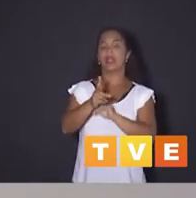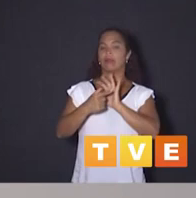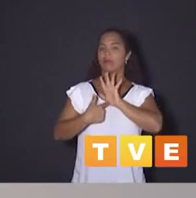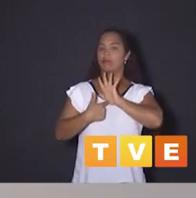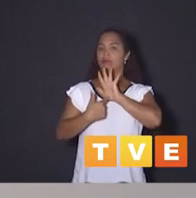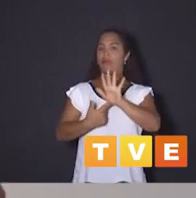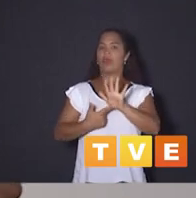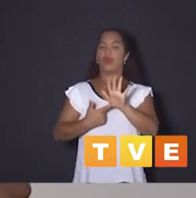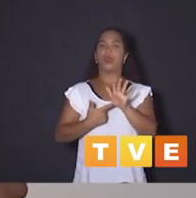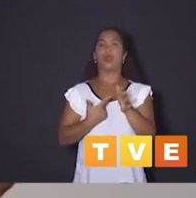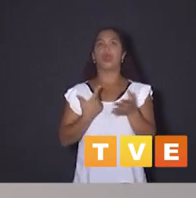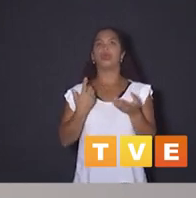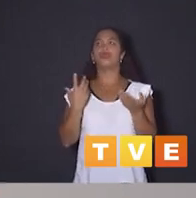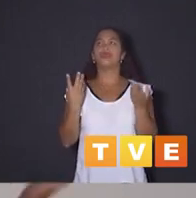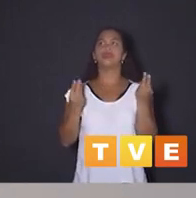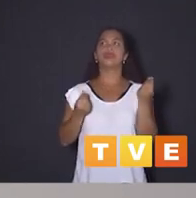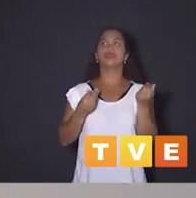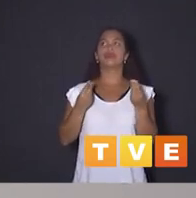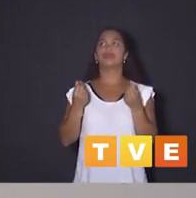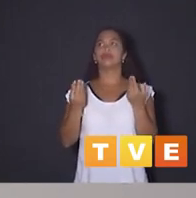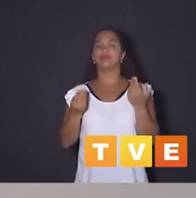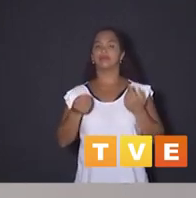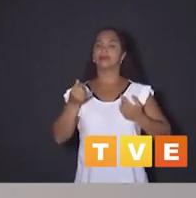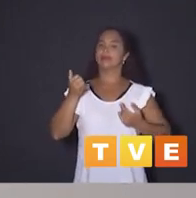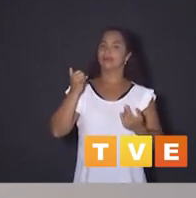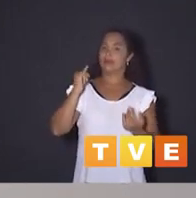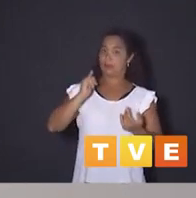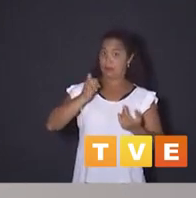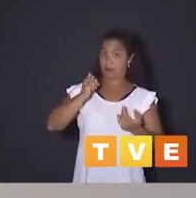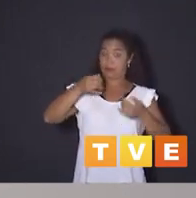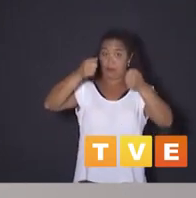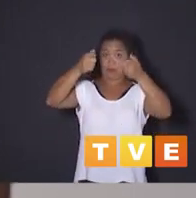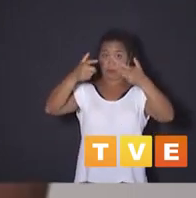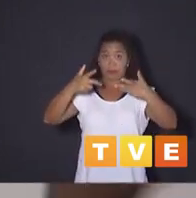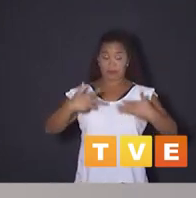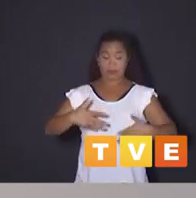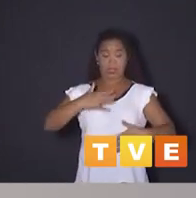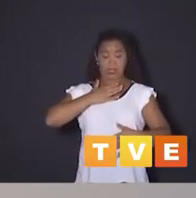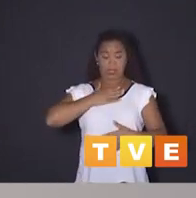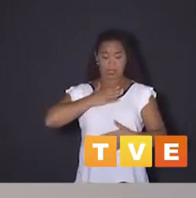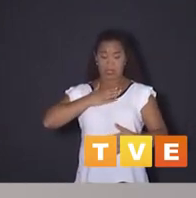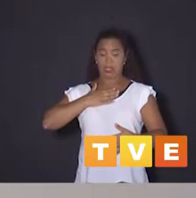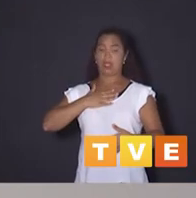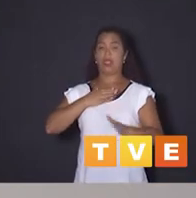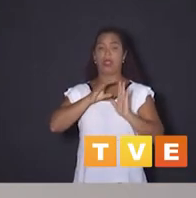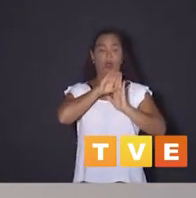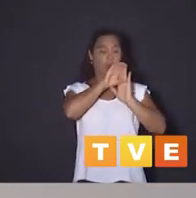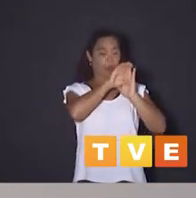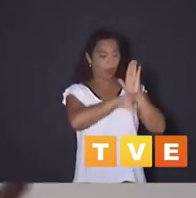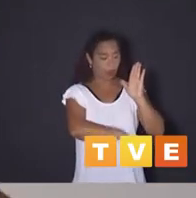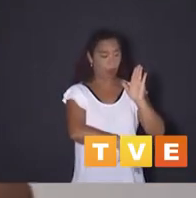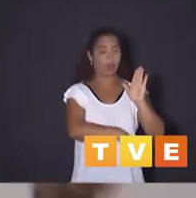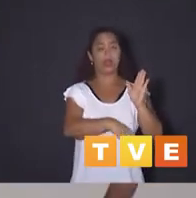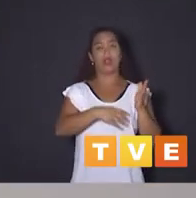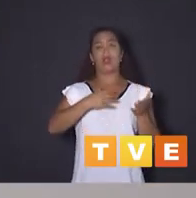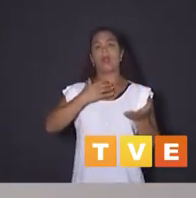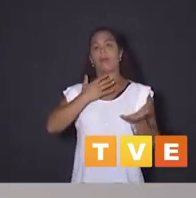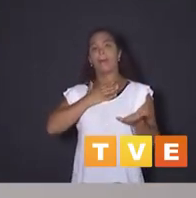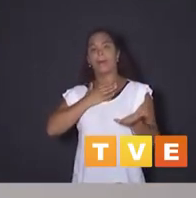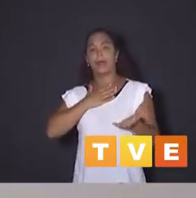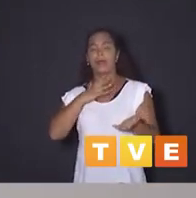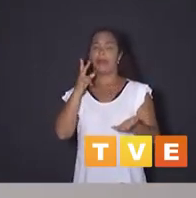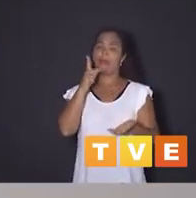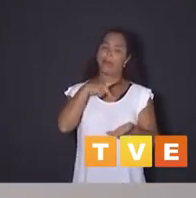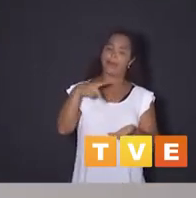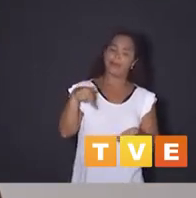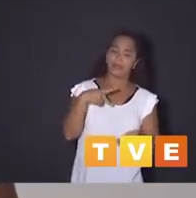sempre relatar que independente do meu trânsito independente do meu currículo independentes inocente